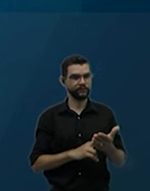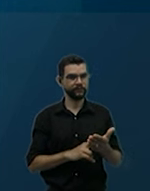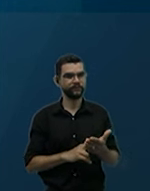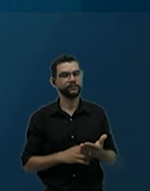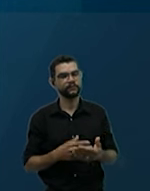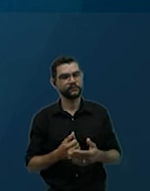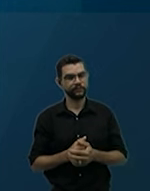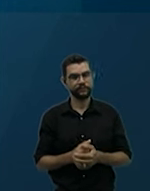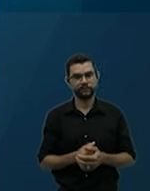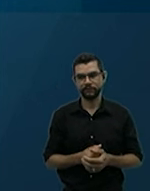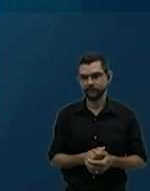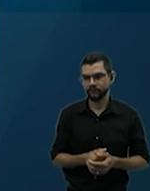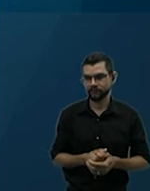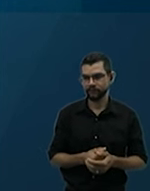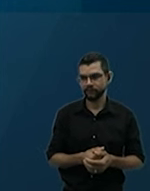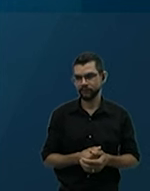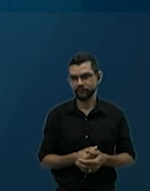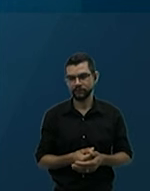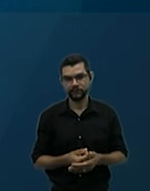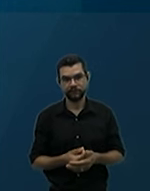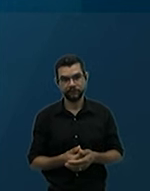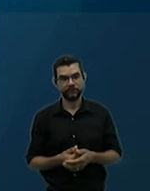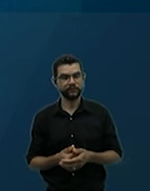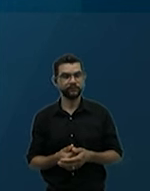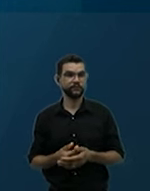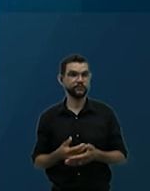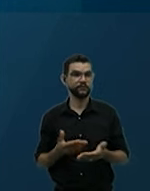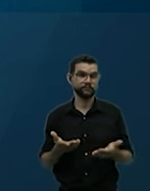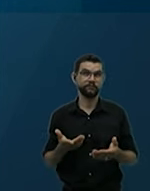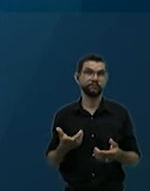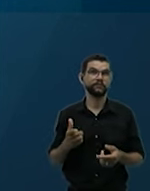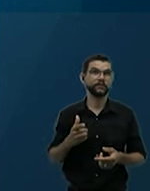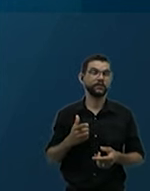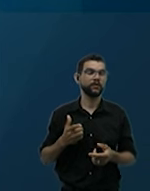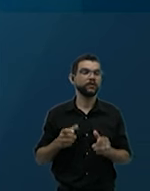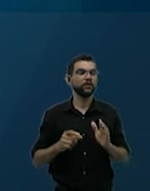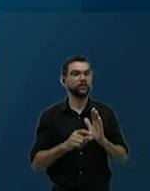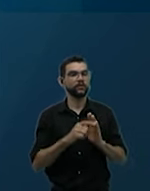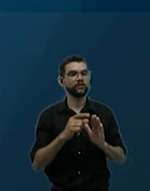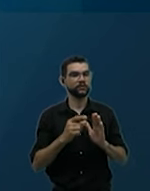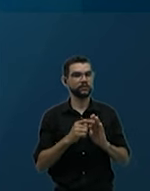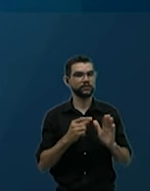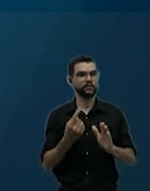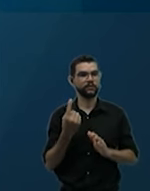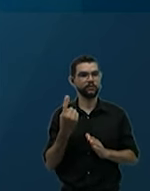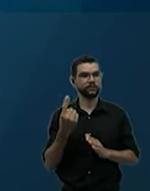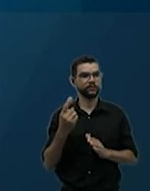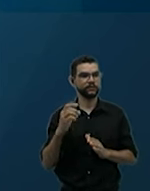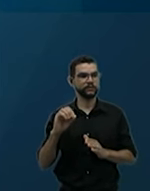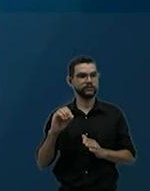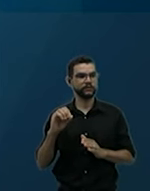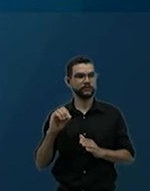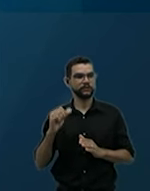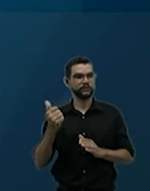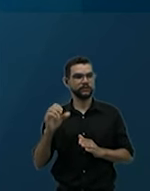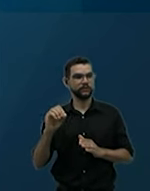vista. Eu estou apregoando o tema 1134, da relatoria do ministro Teodoro. Recursos